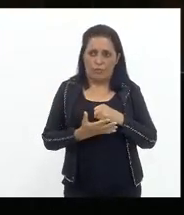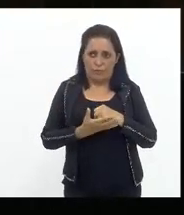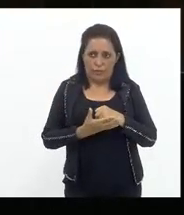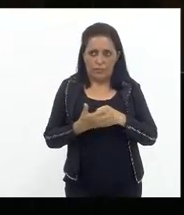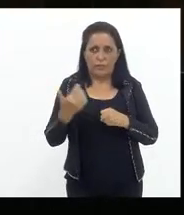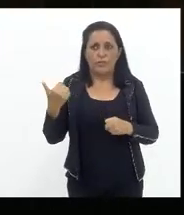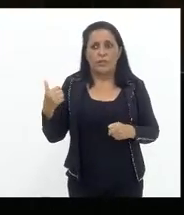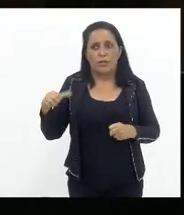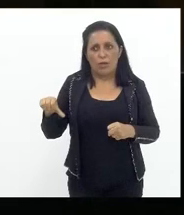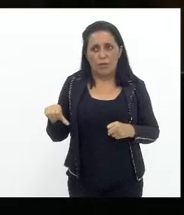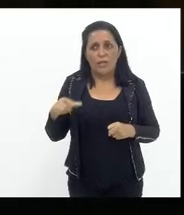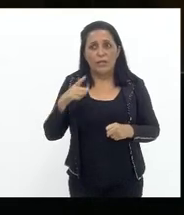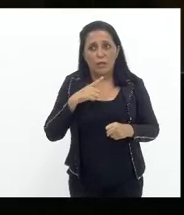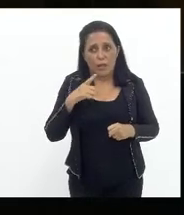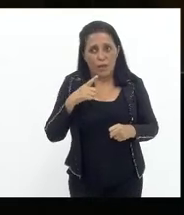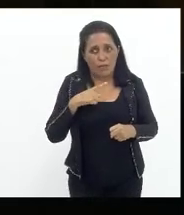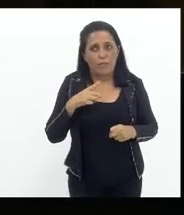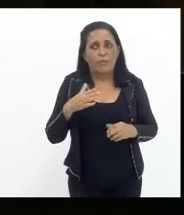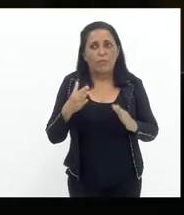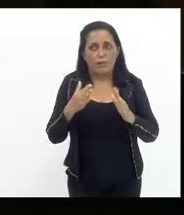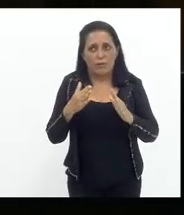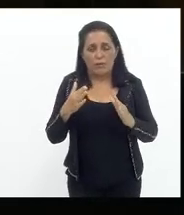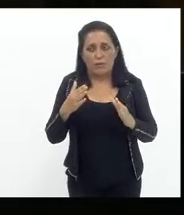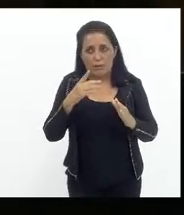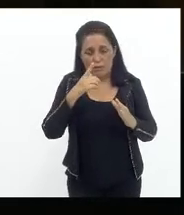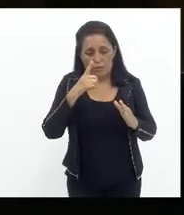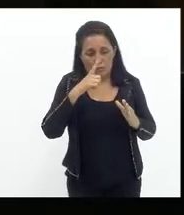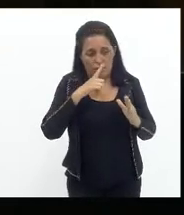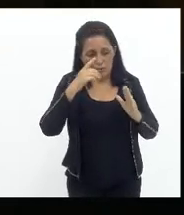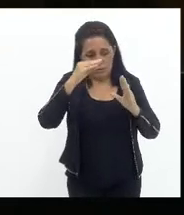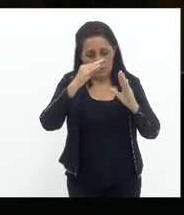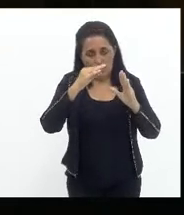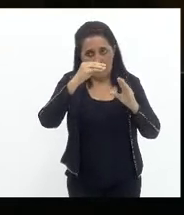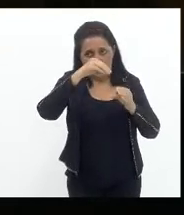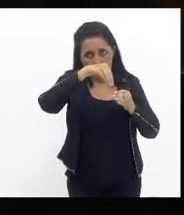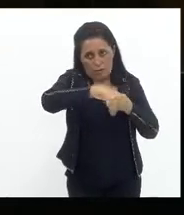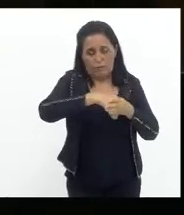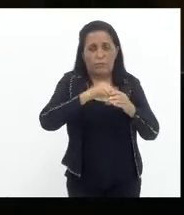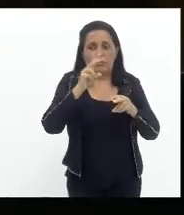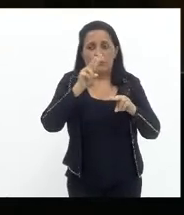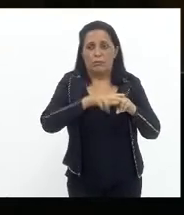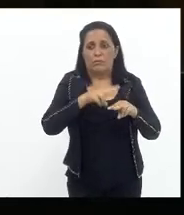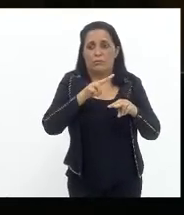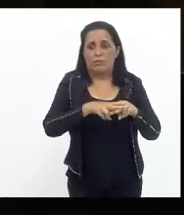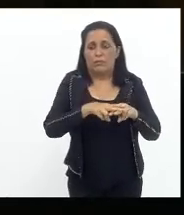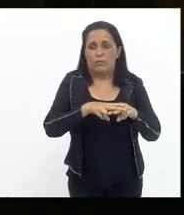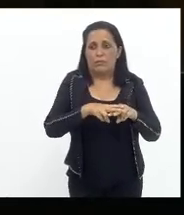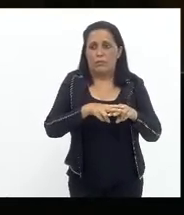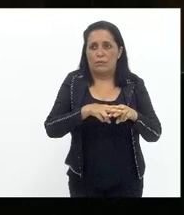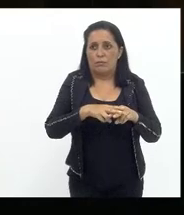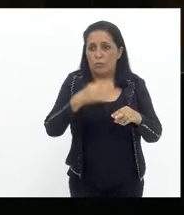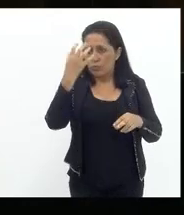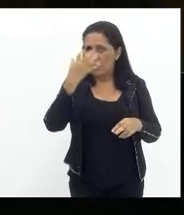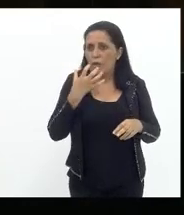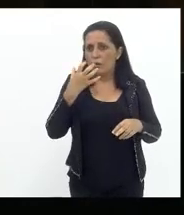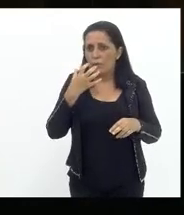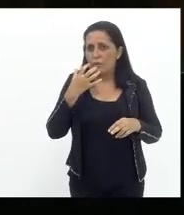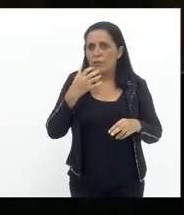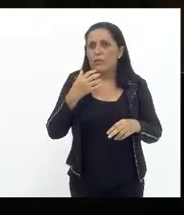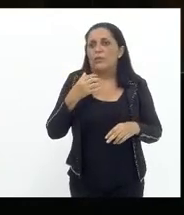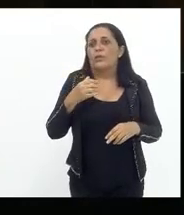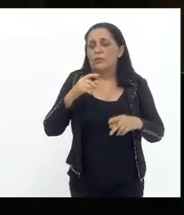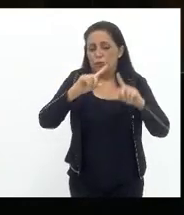Covid-19, a gente teve um caso importante de meningite dentro do cárcere. E é óbvio, esses agentes estão